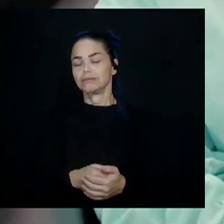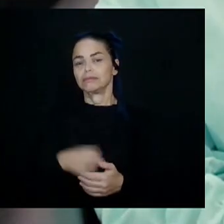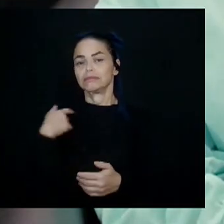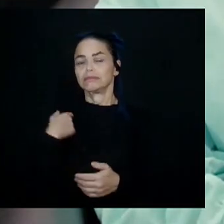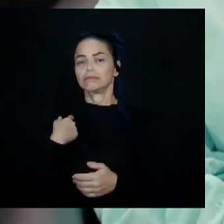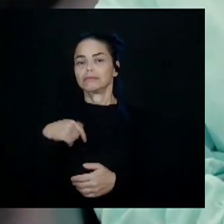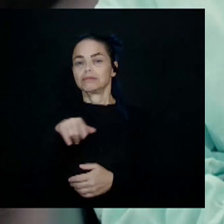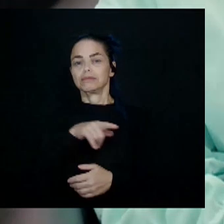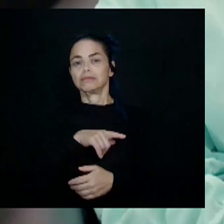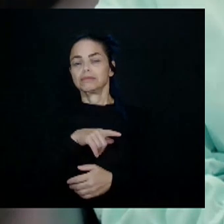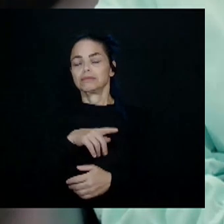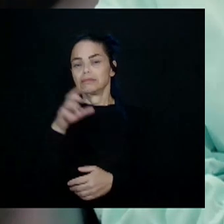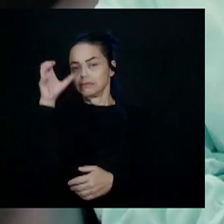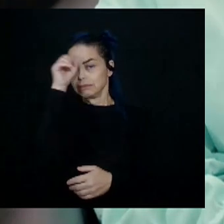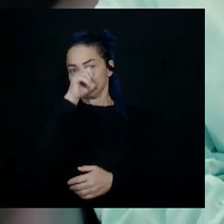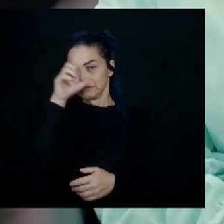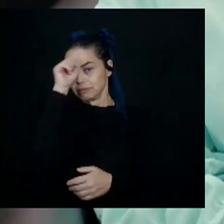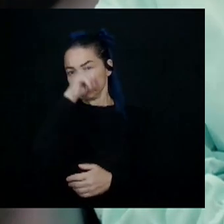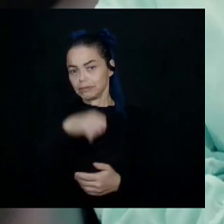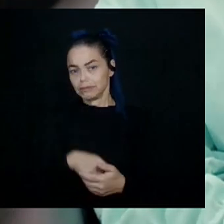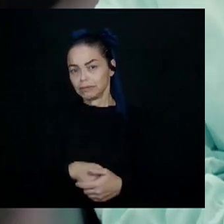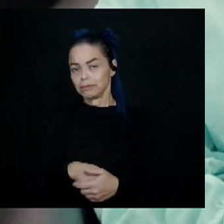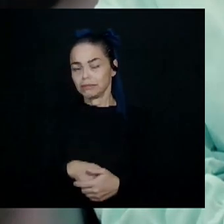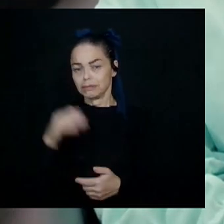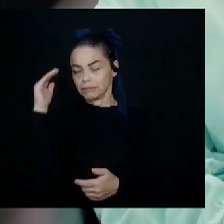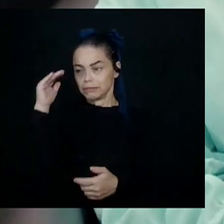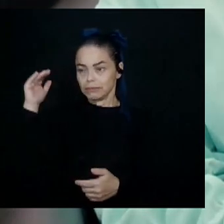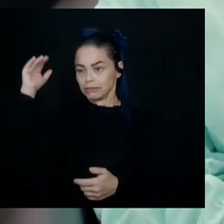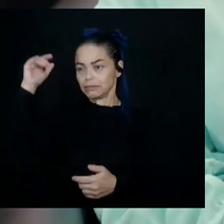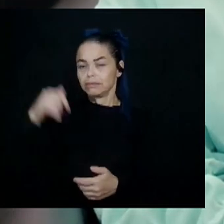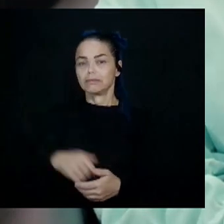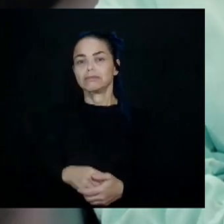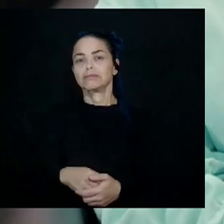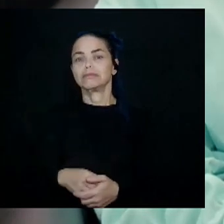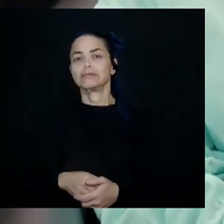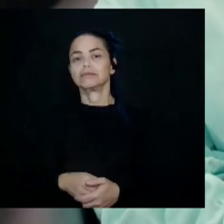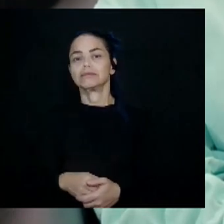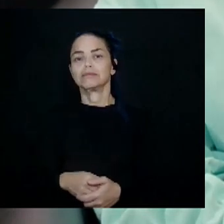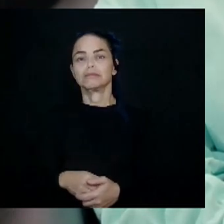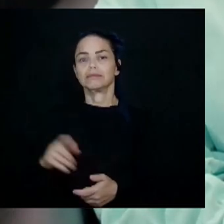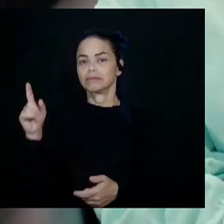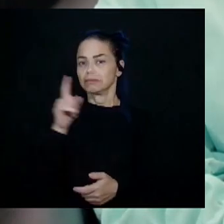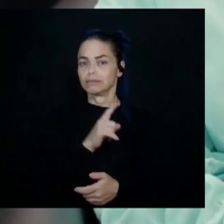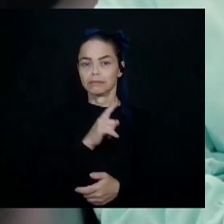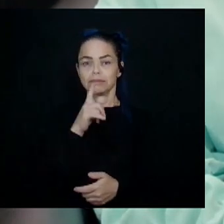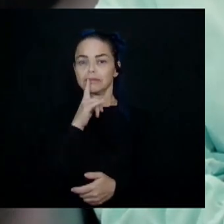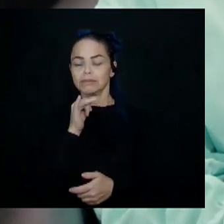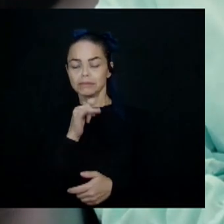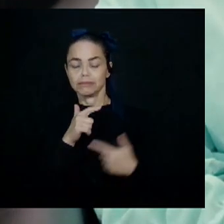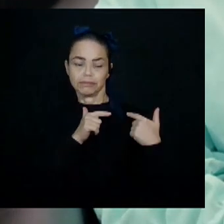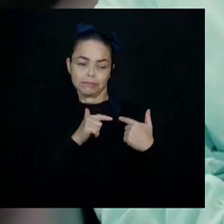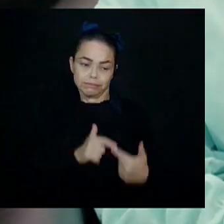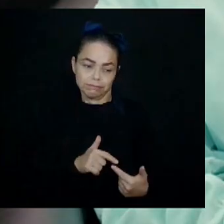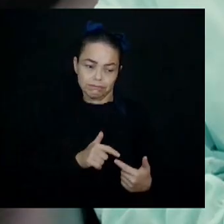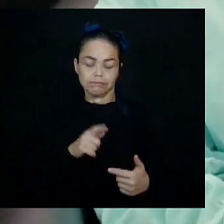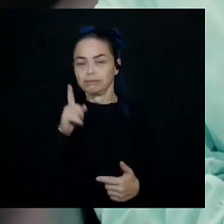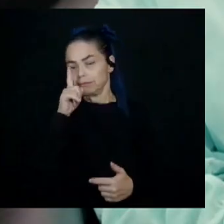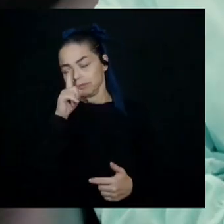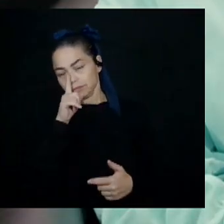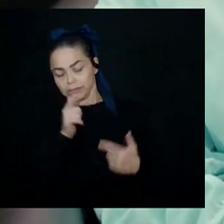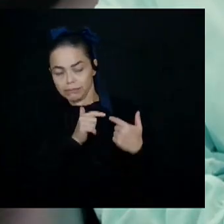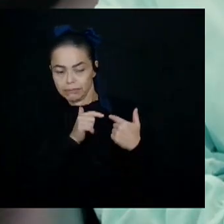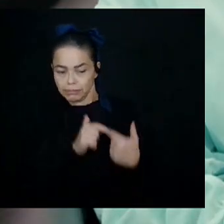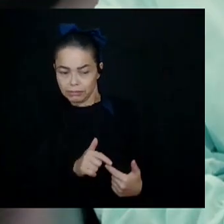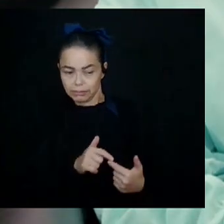vão aprender a ser adultos, tá? Então, não é ser um pai chato ou uma mãe chata,